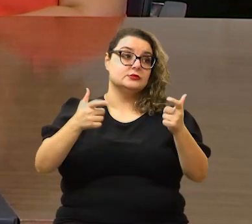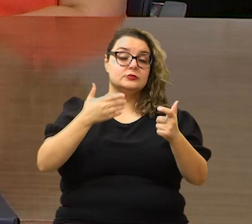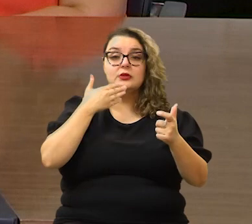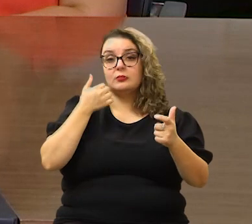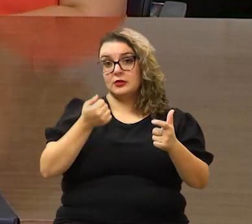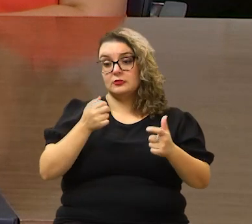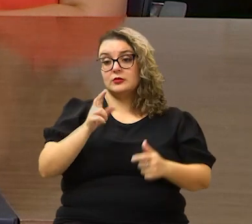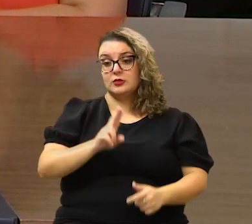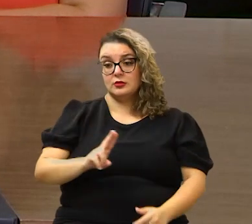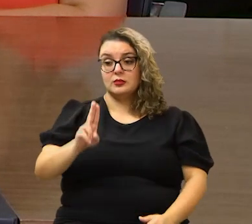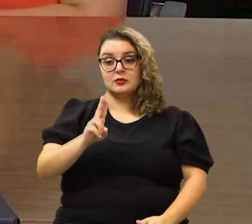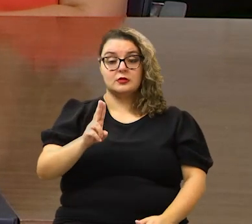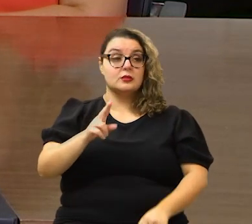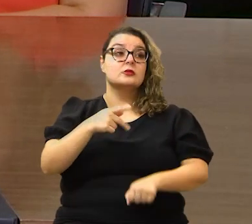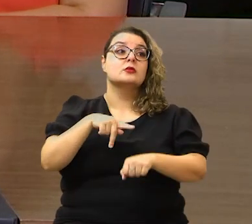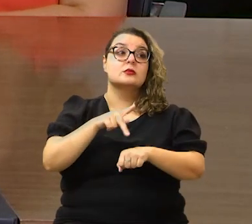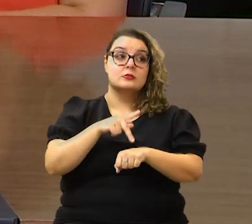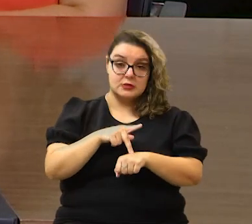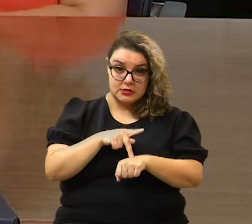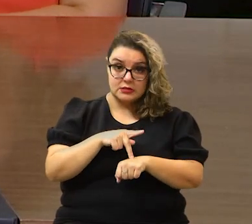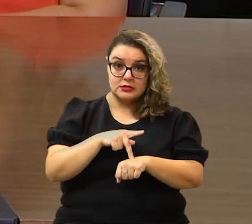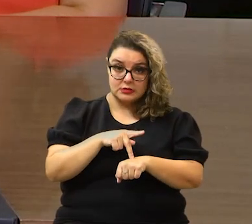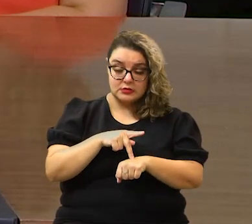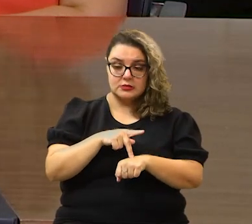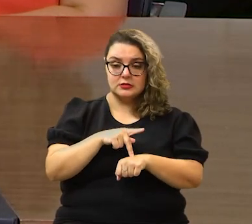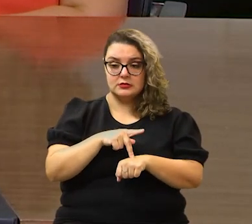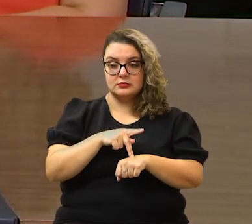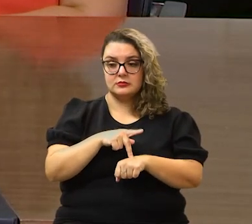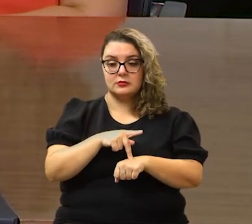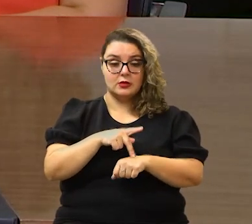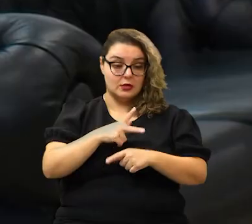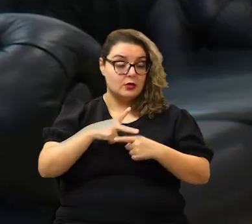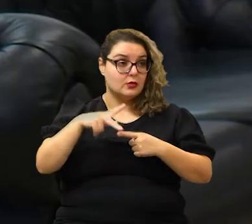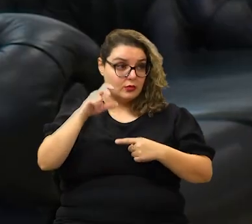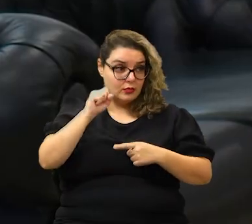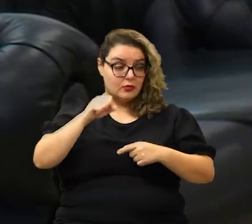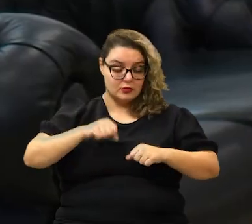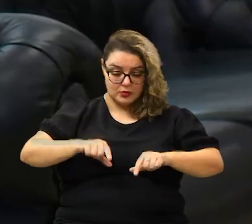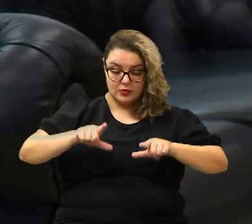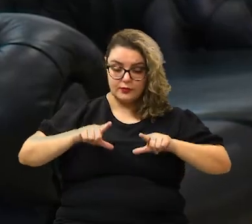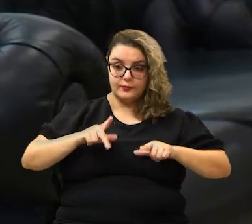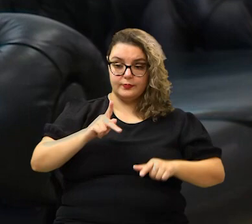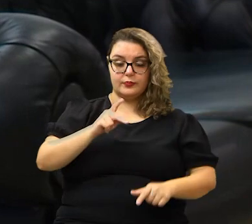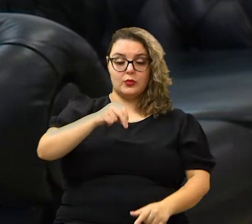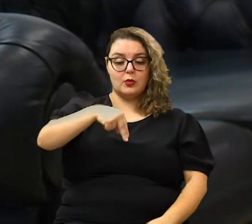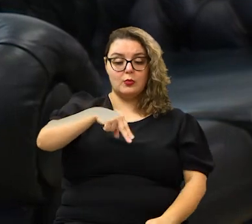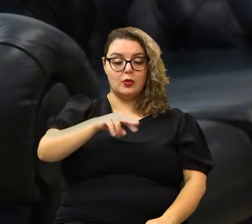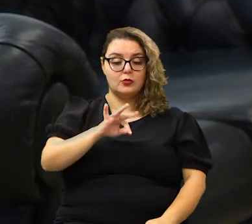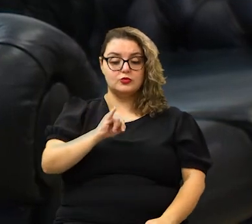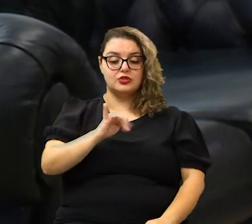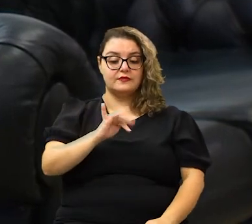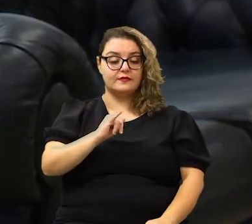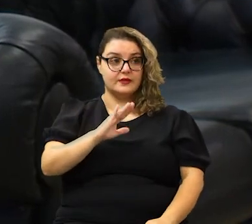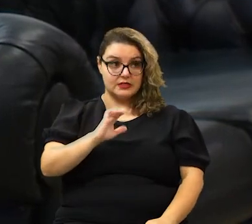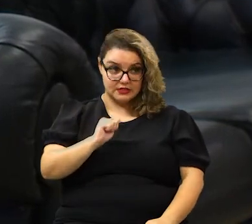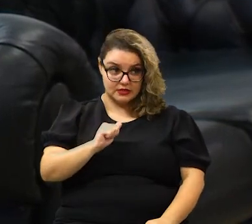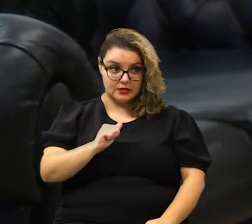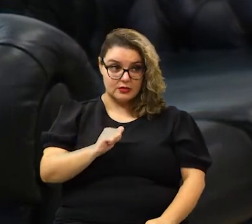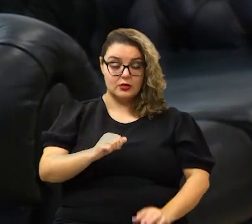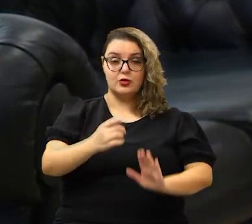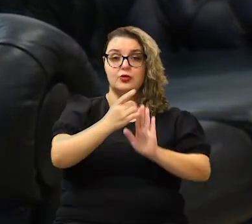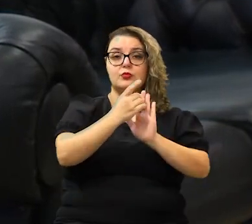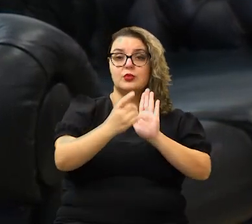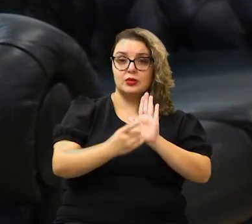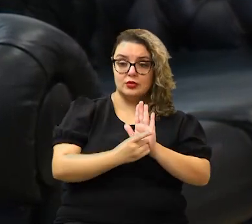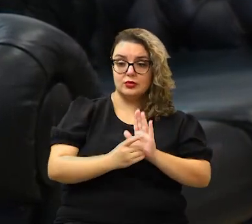das maiores e melhores universidades do país. E conquistou o título de pontifícia